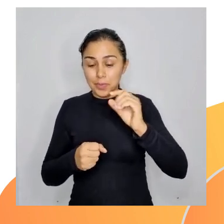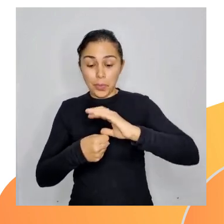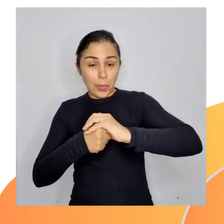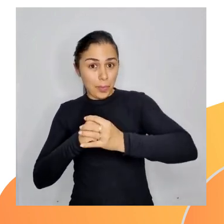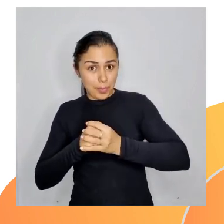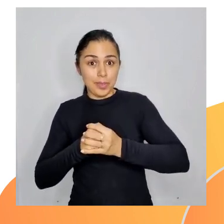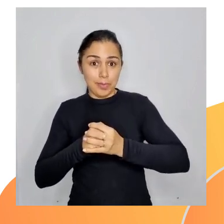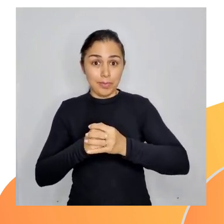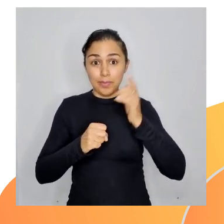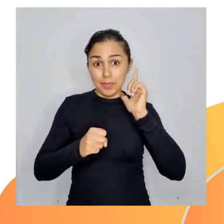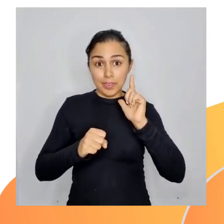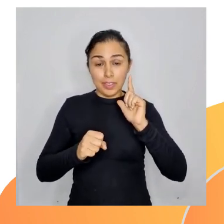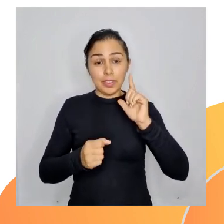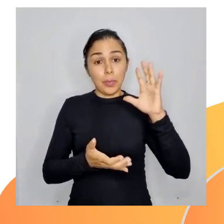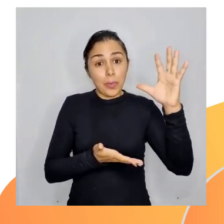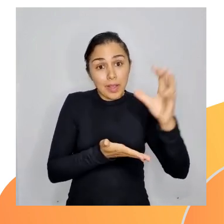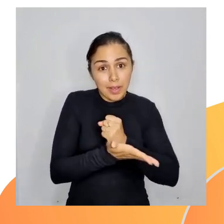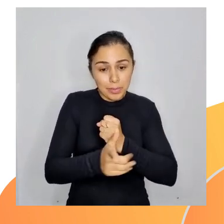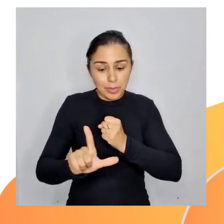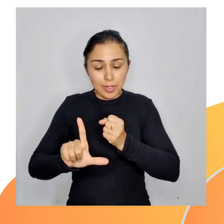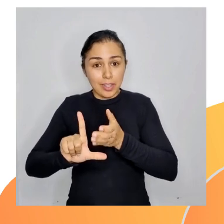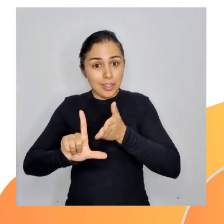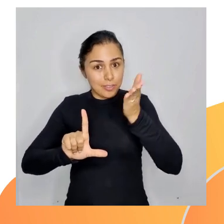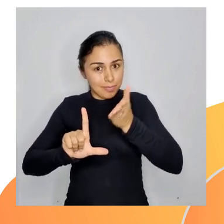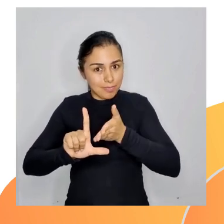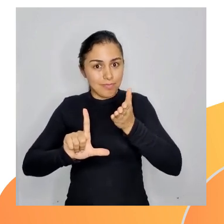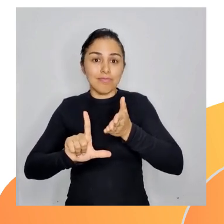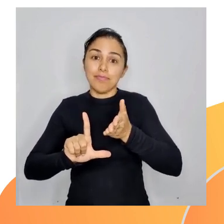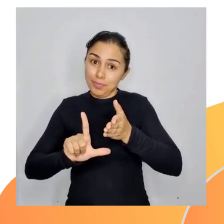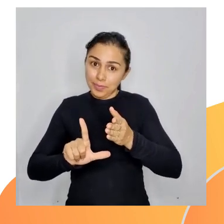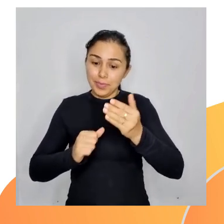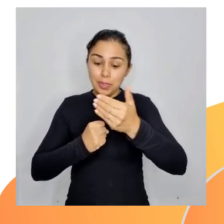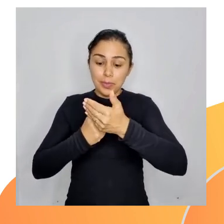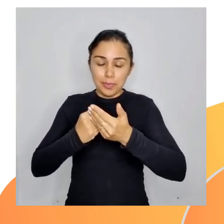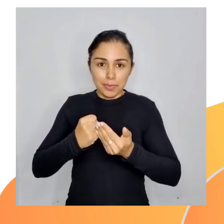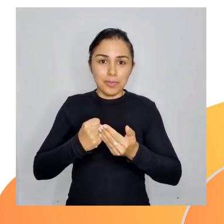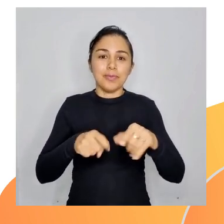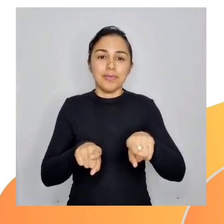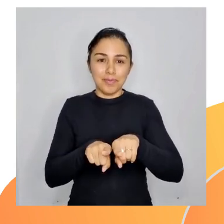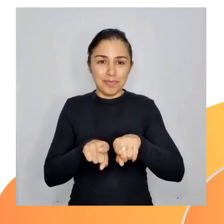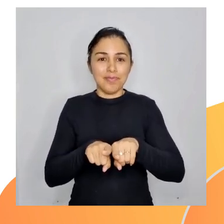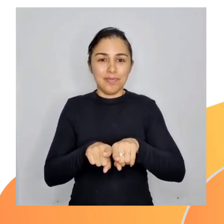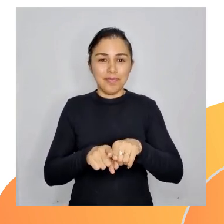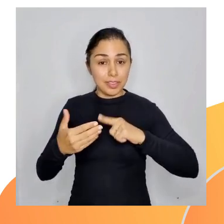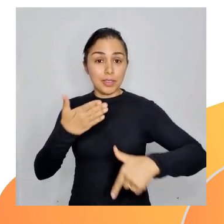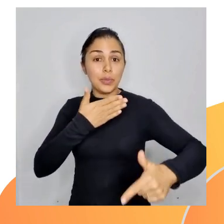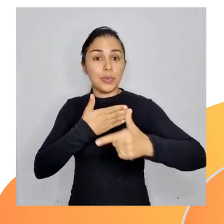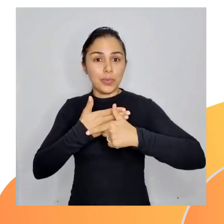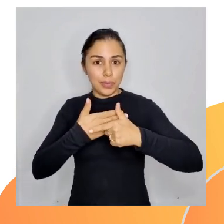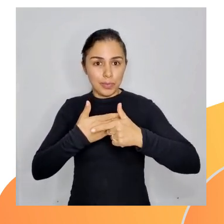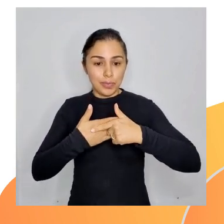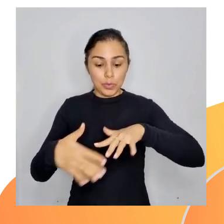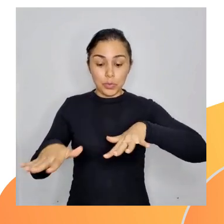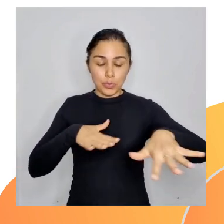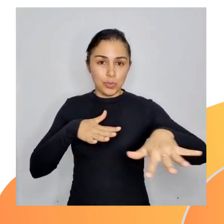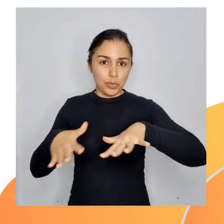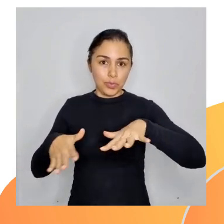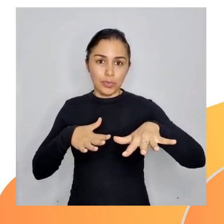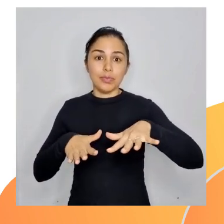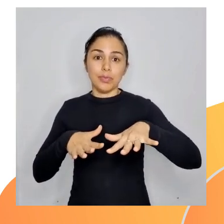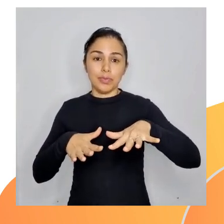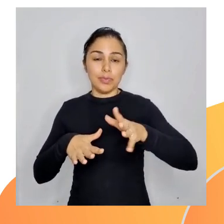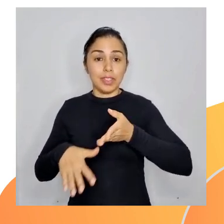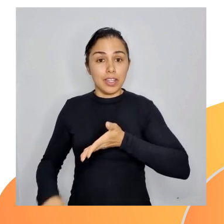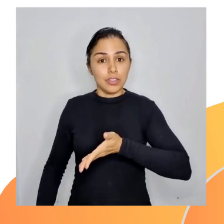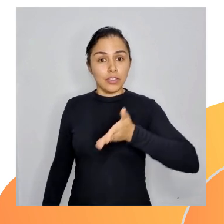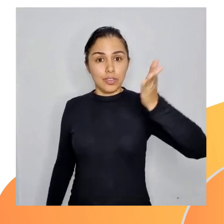nós conhecemos a respeito do tabuleiro, nós vimos lá que tinha uma determinada função lá dentro daquele tabuleiro que movimentava